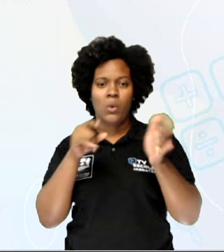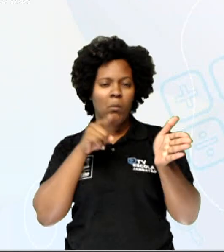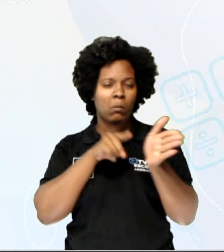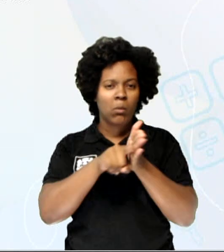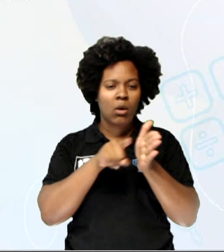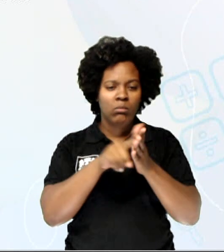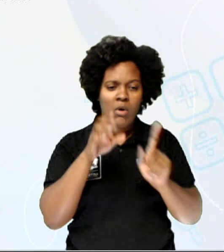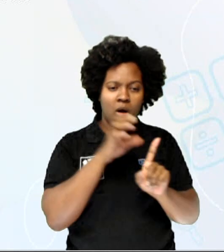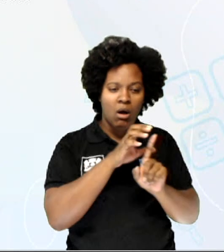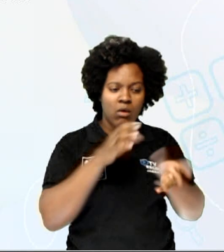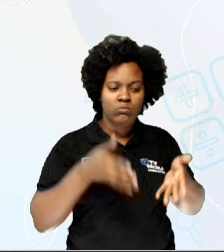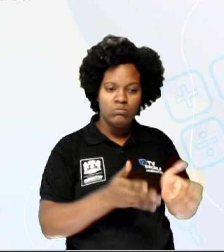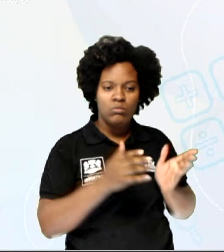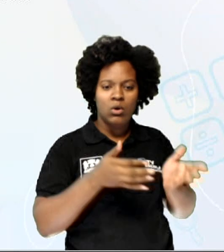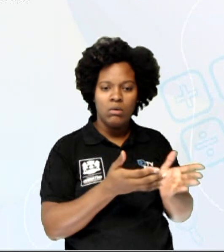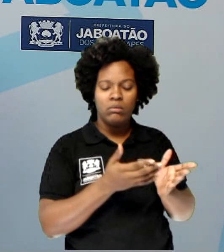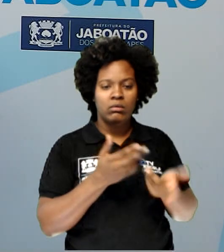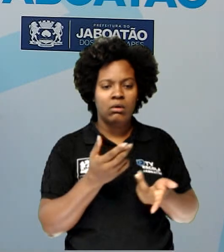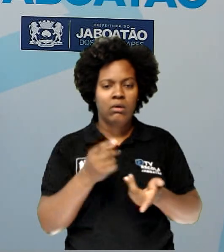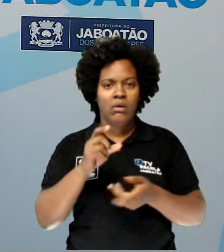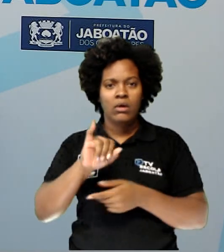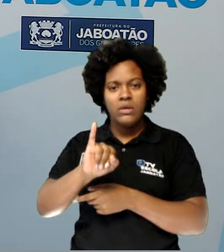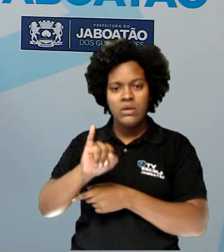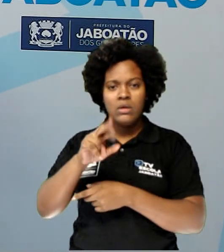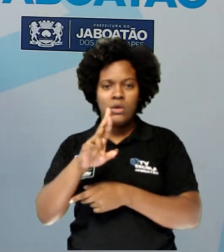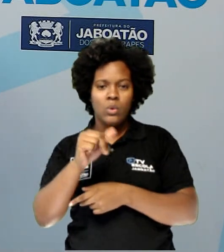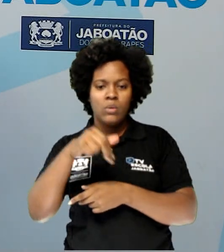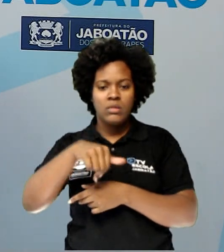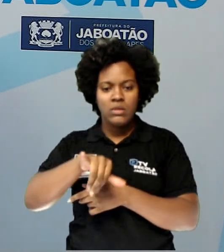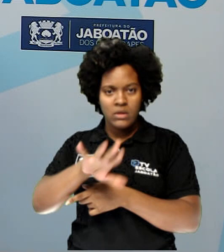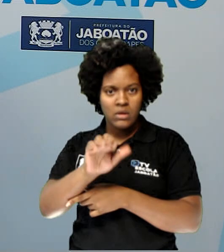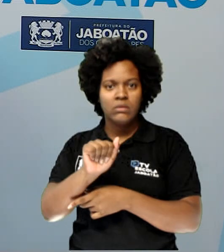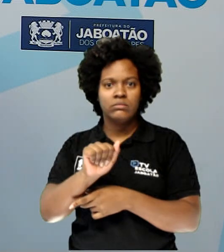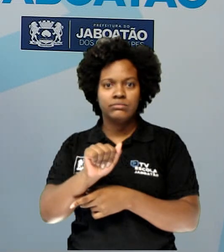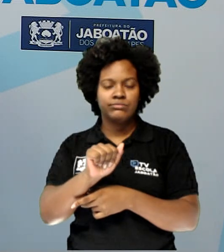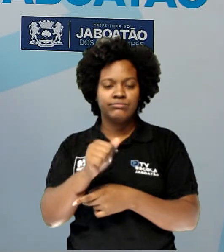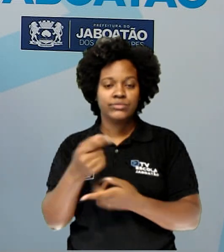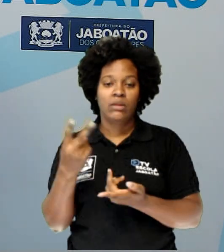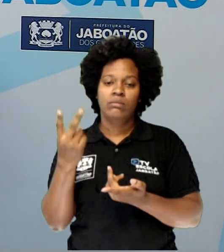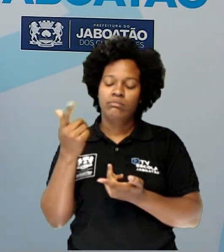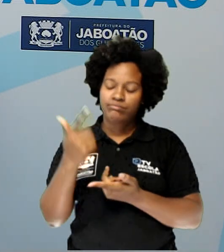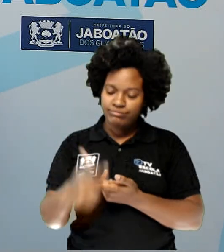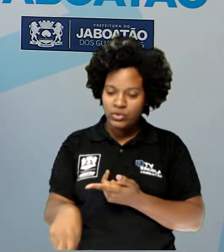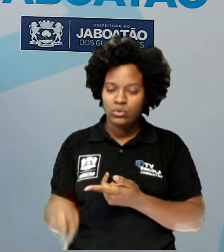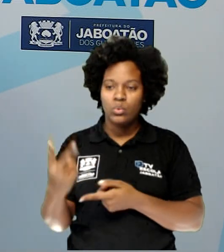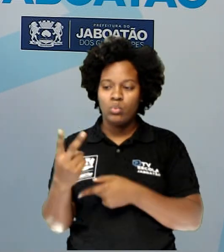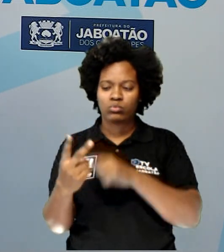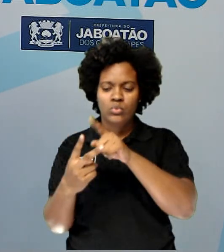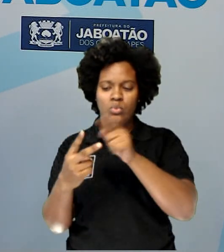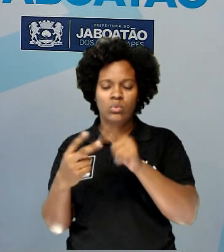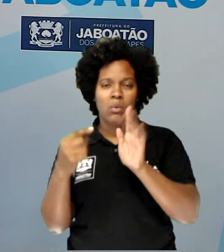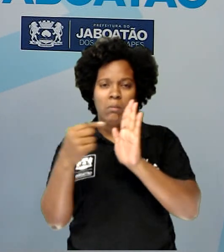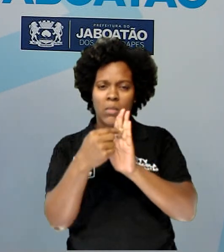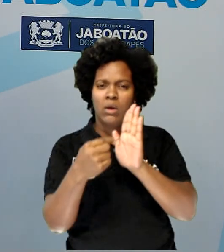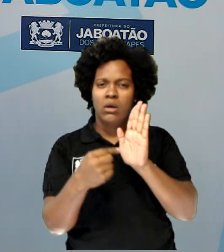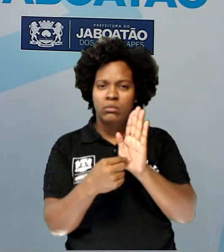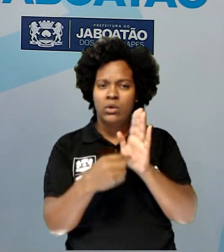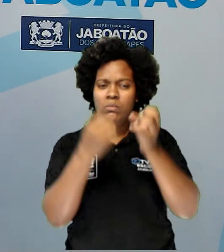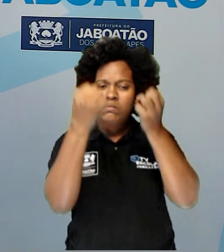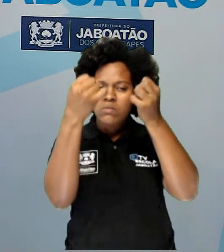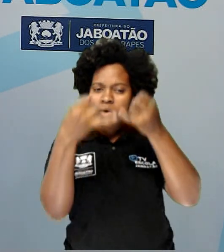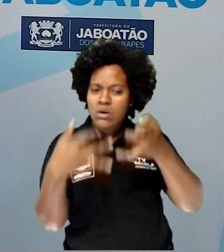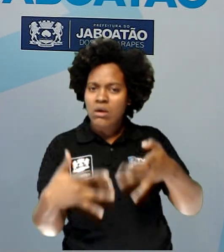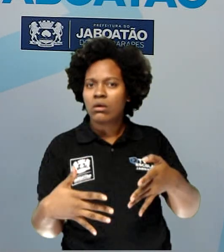com efeito a ironia. Bom, pessoal, mais uma vez os dois pontos foram empregados aí para trazer à tona uma